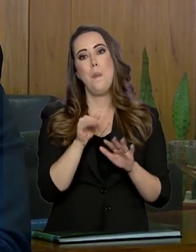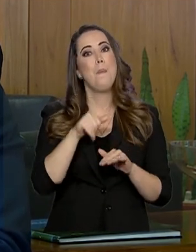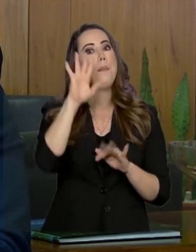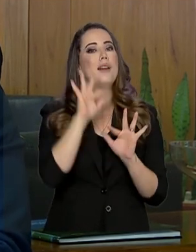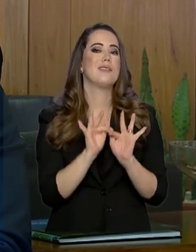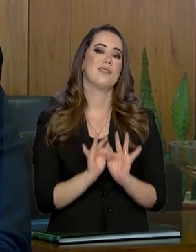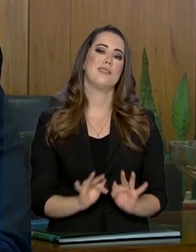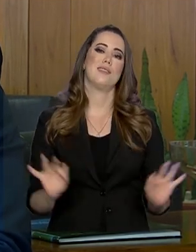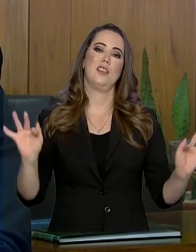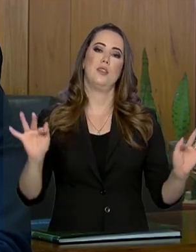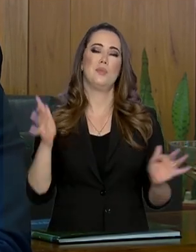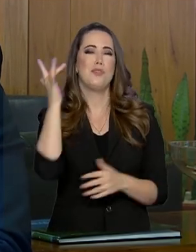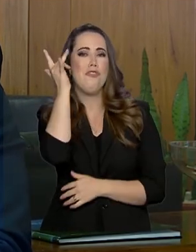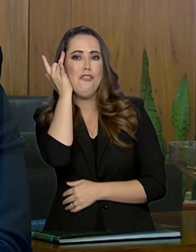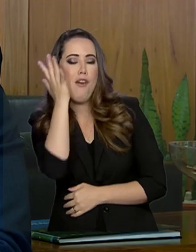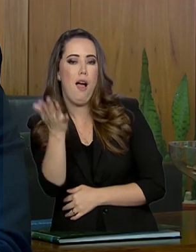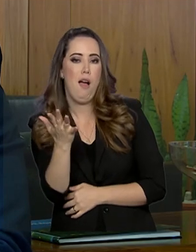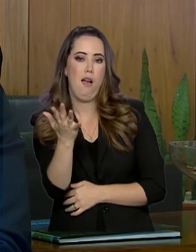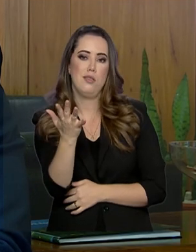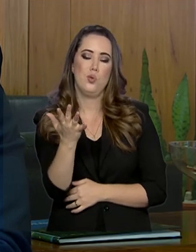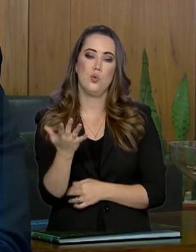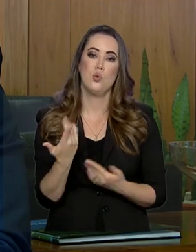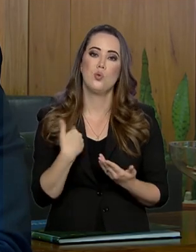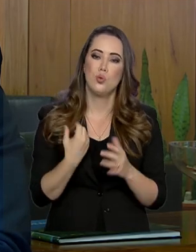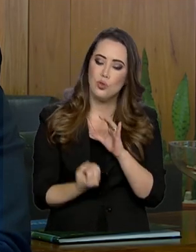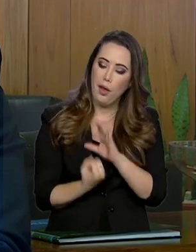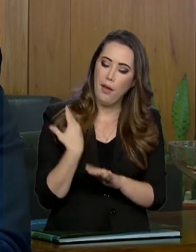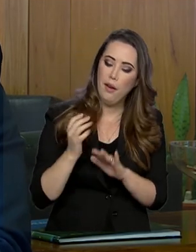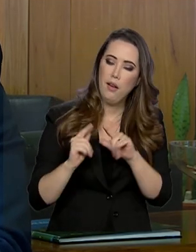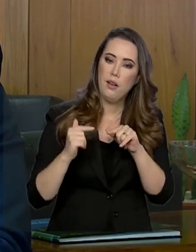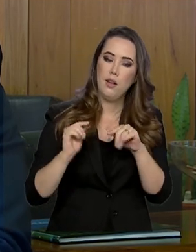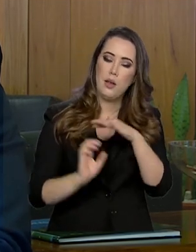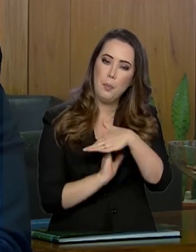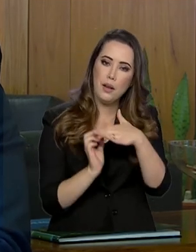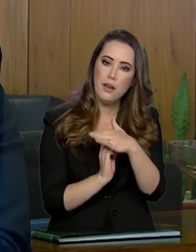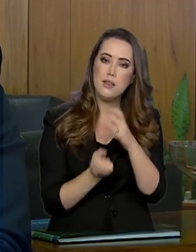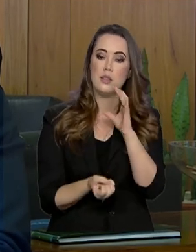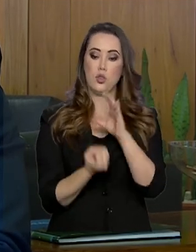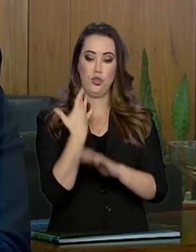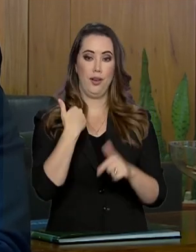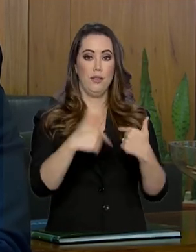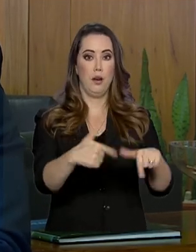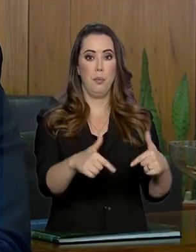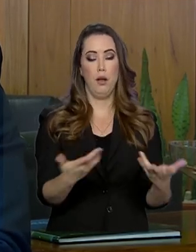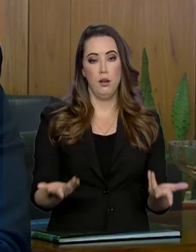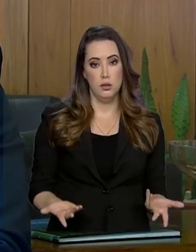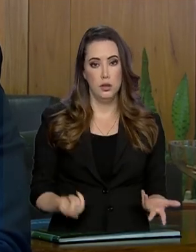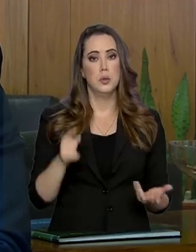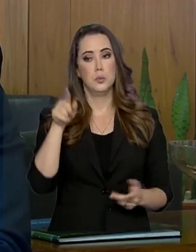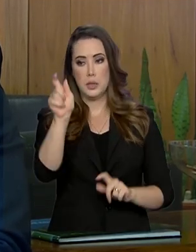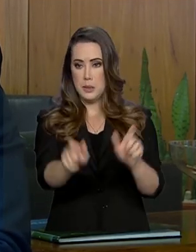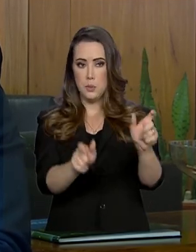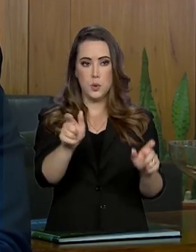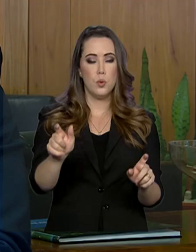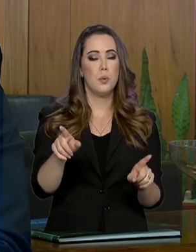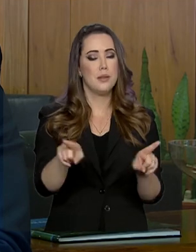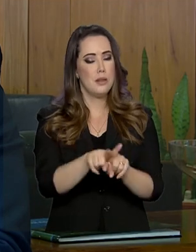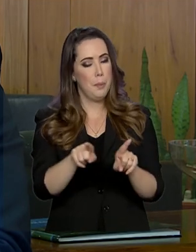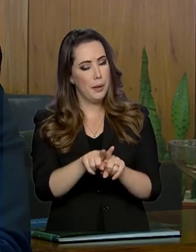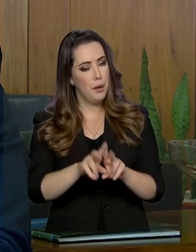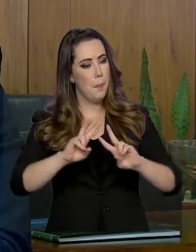um país mais fácil de ter um empreendedor aqui, de gerar empregos, para que a população também